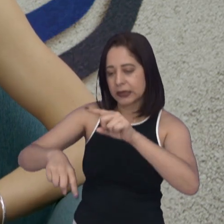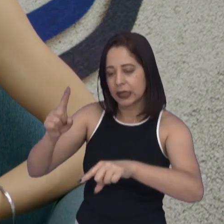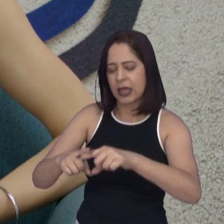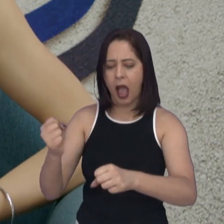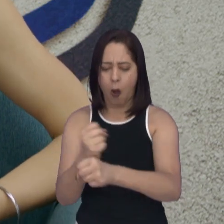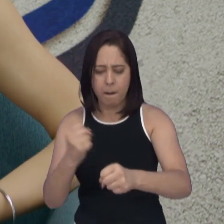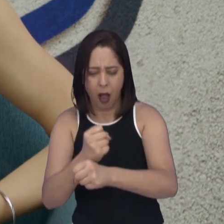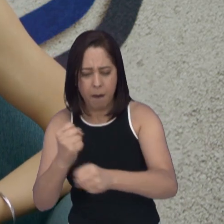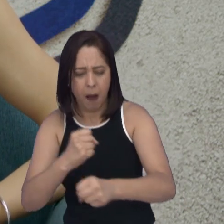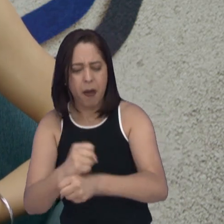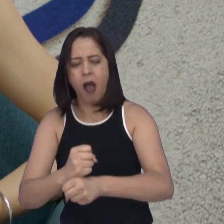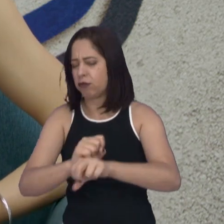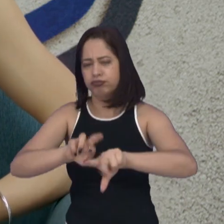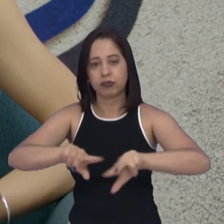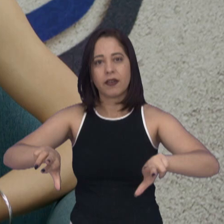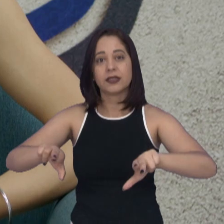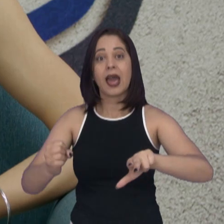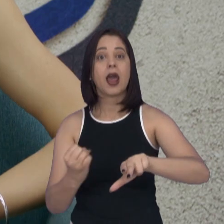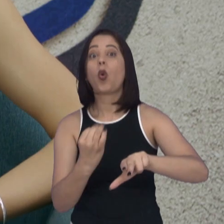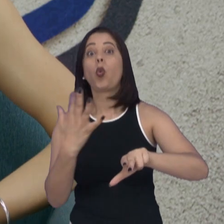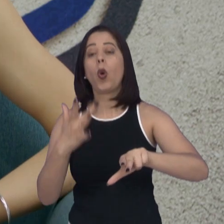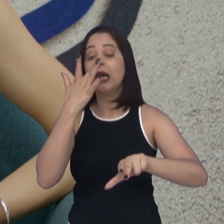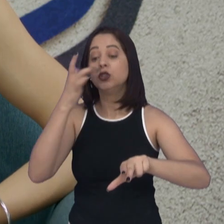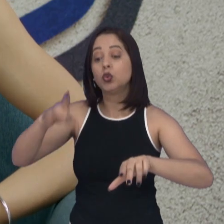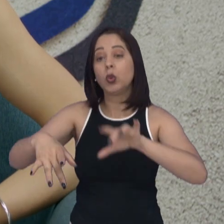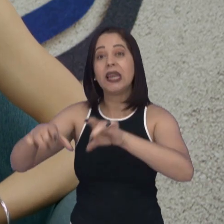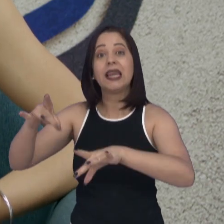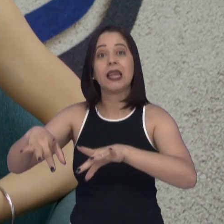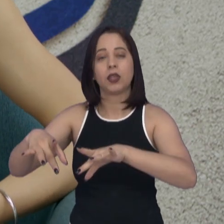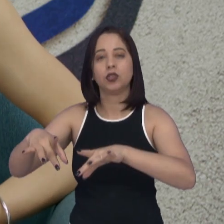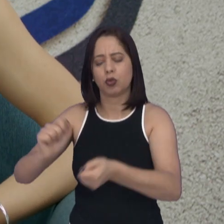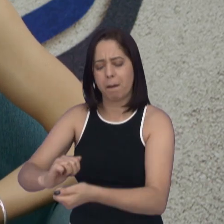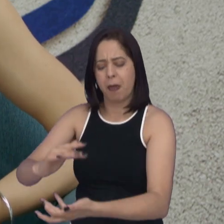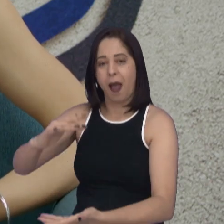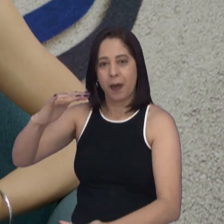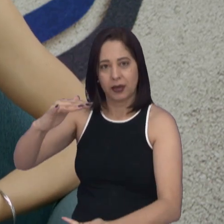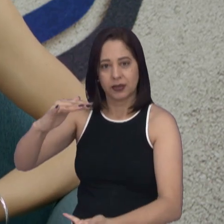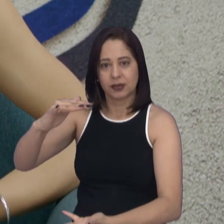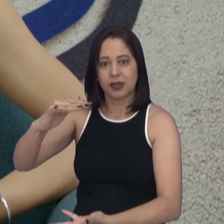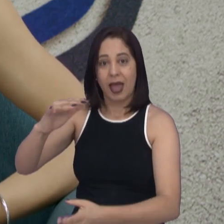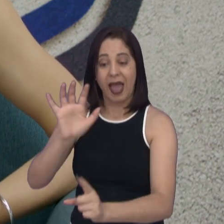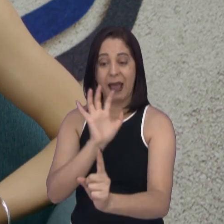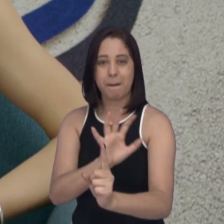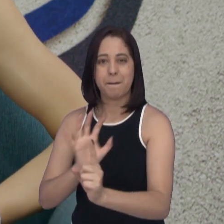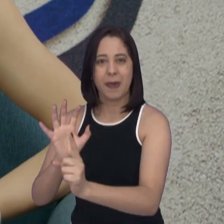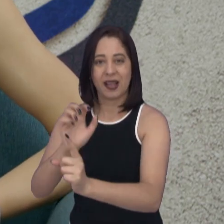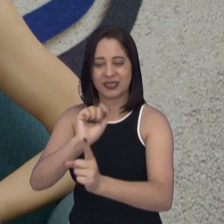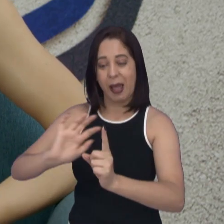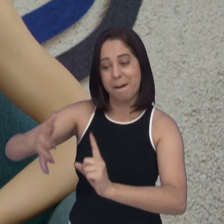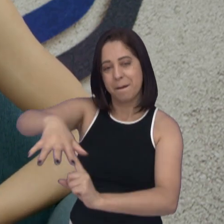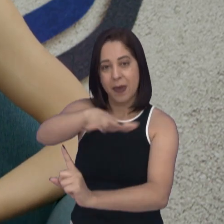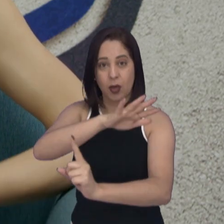um produto de consumo. E como o design desse produto vai impactar da menor forma possível o